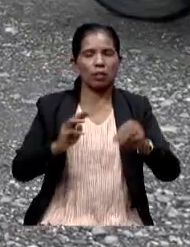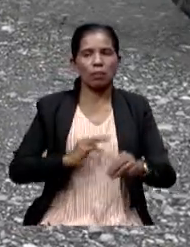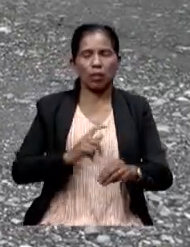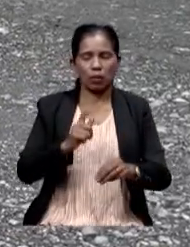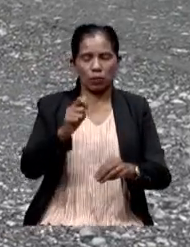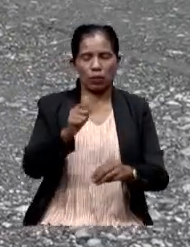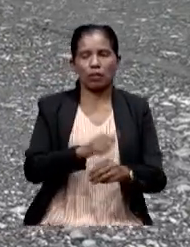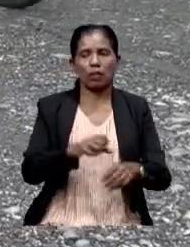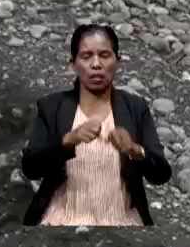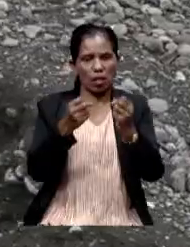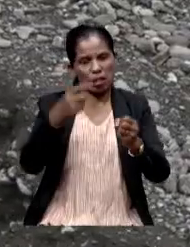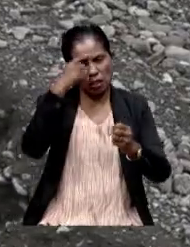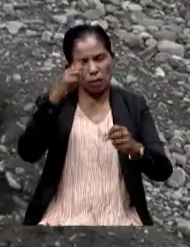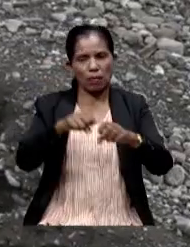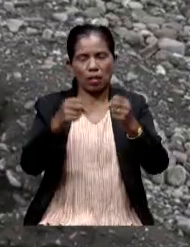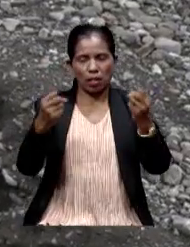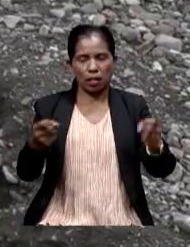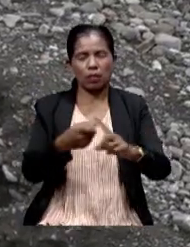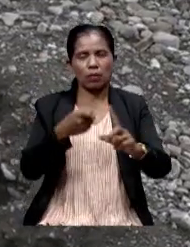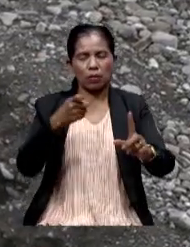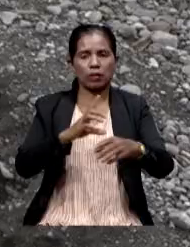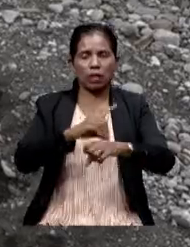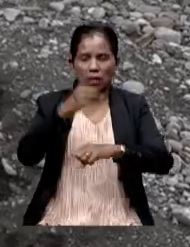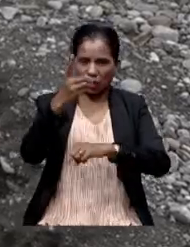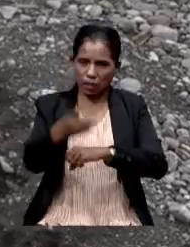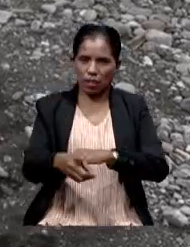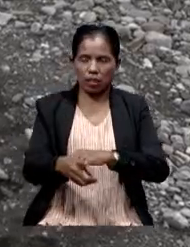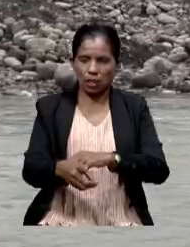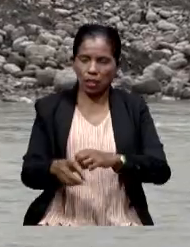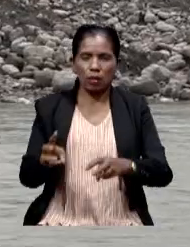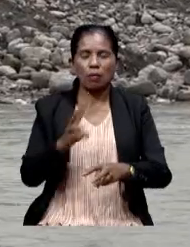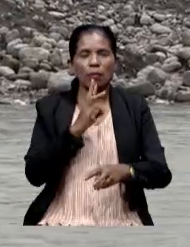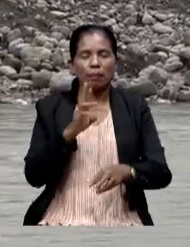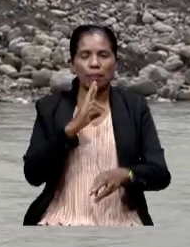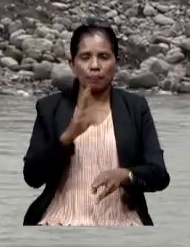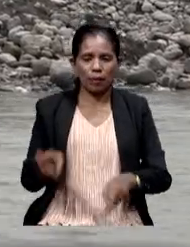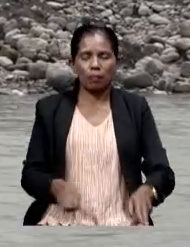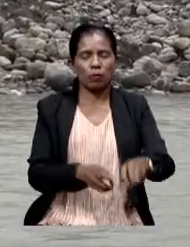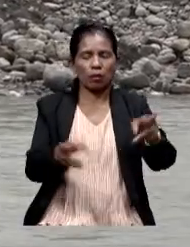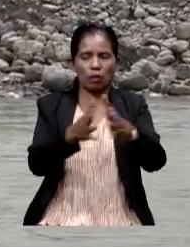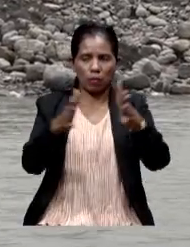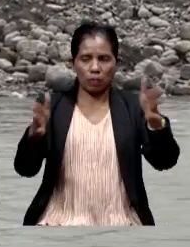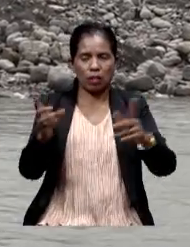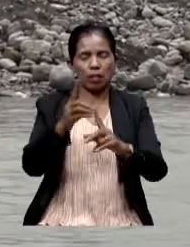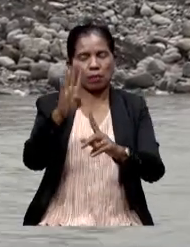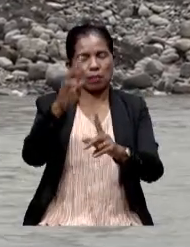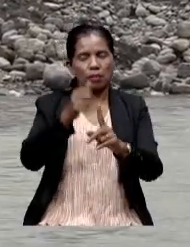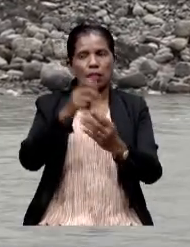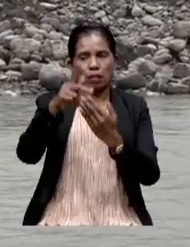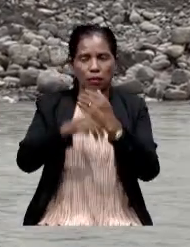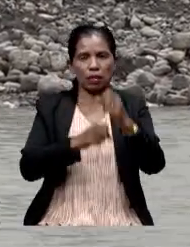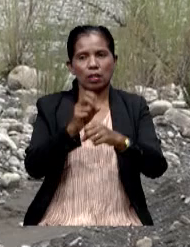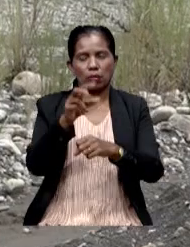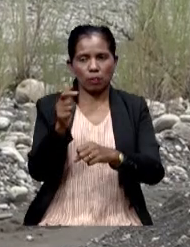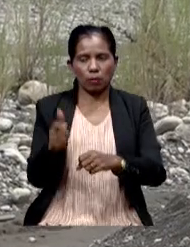At, tamba retan estragos husi calamidade e inundação, nebe acontece a lorong hat fulang abril tine ringrua rua nurusin idam.